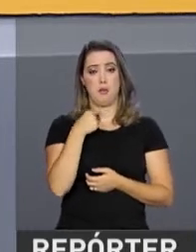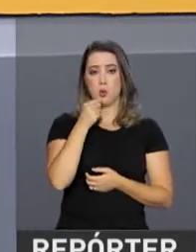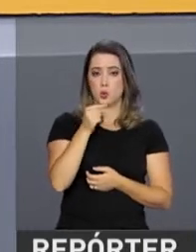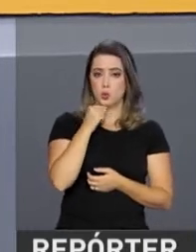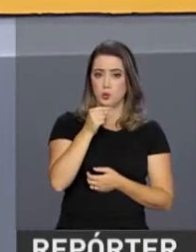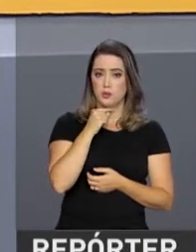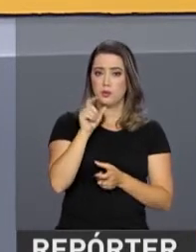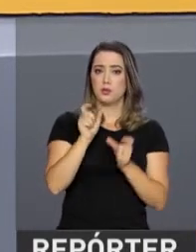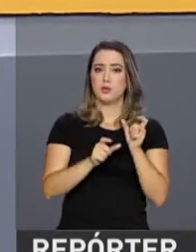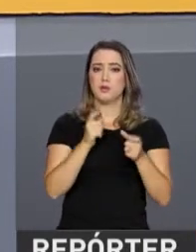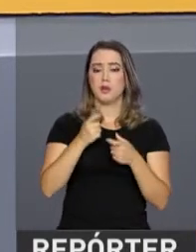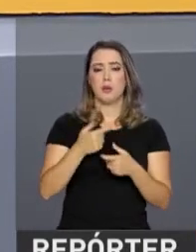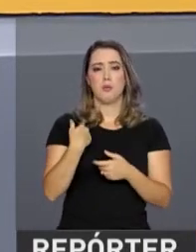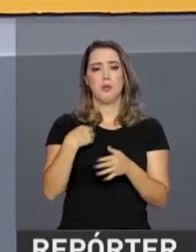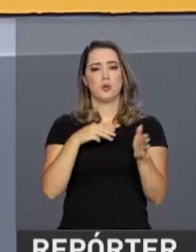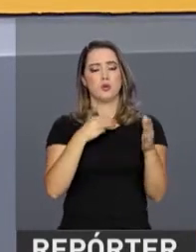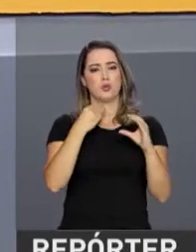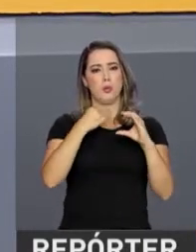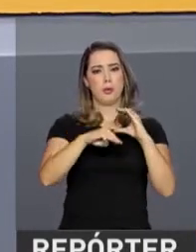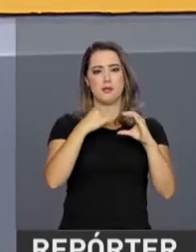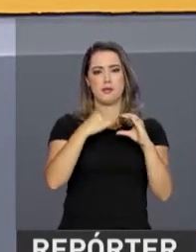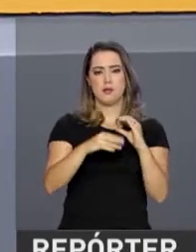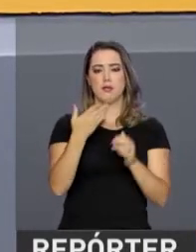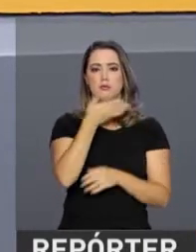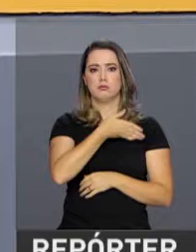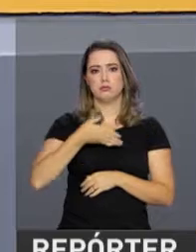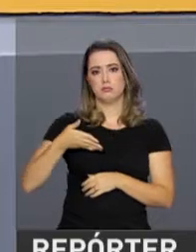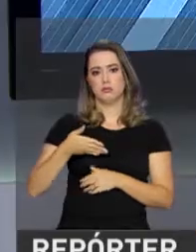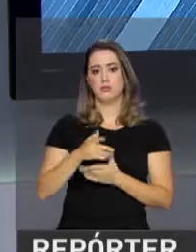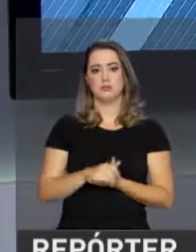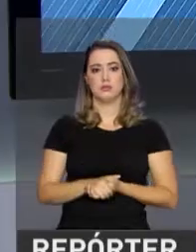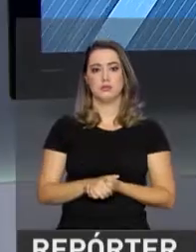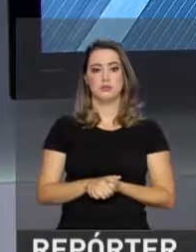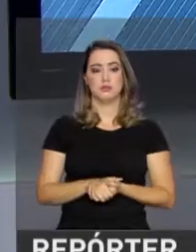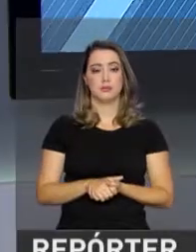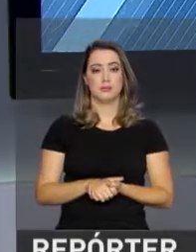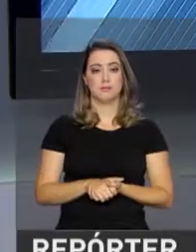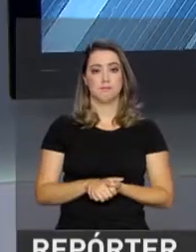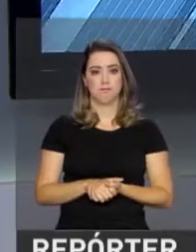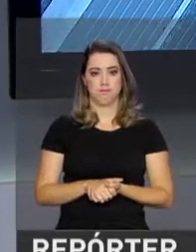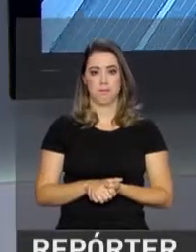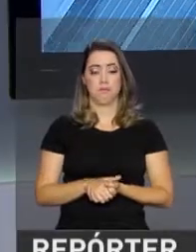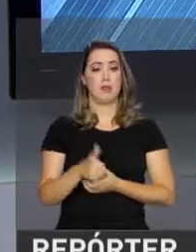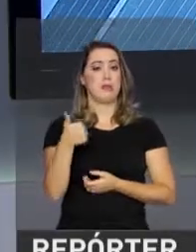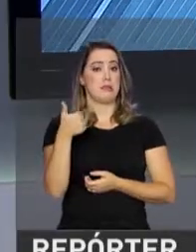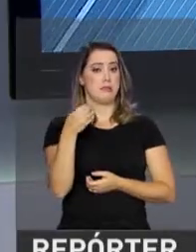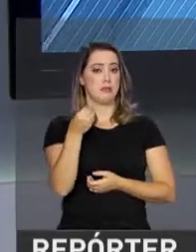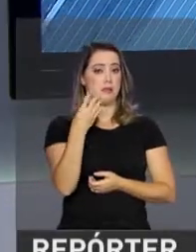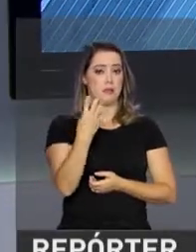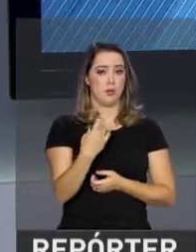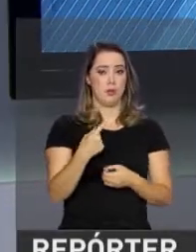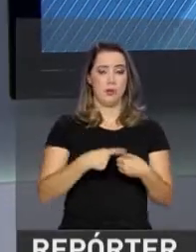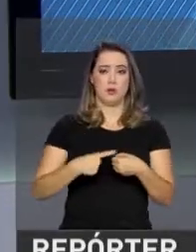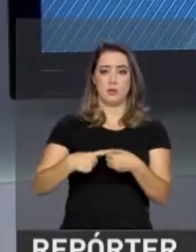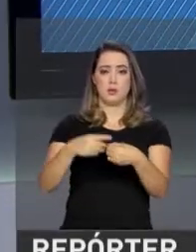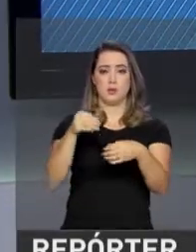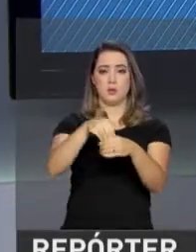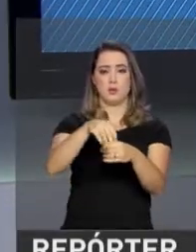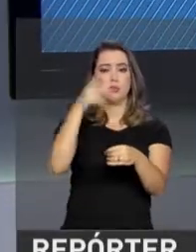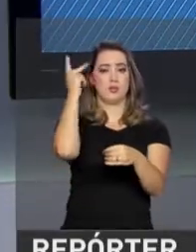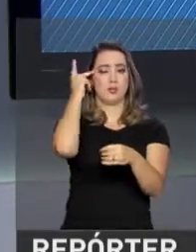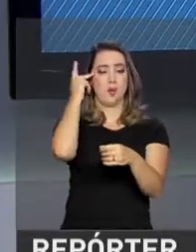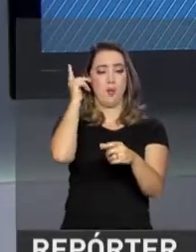também podem enviar mensagens para as ouvidorias 104 municípios do interior do estado de são paulo